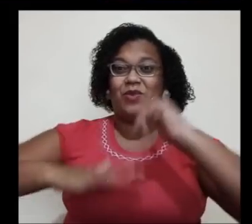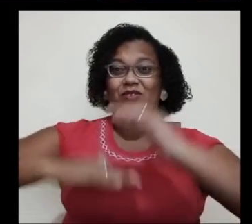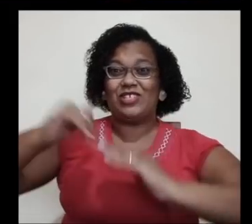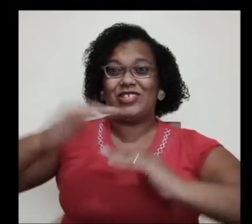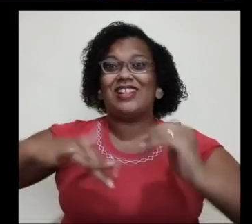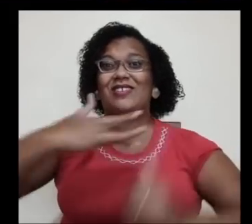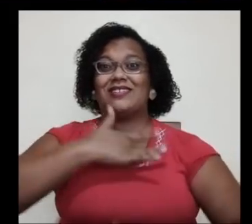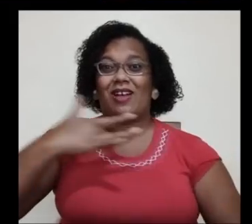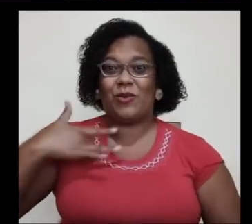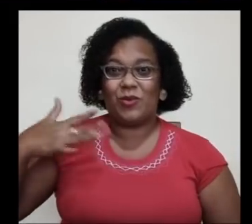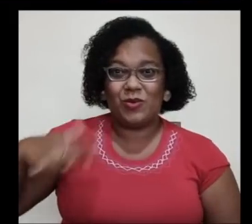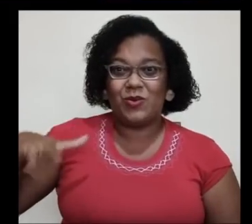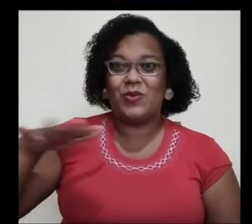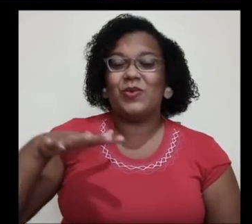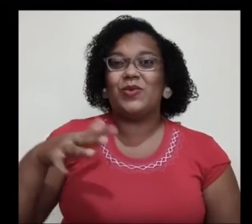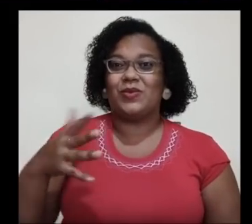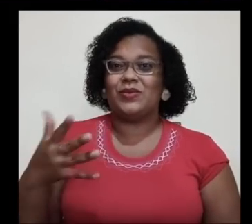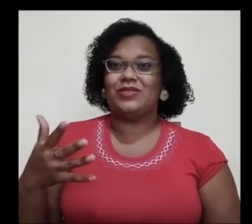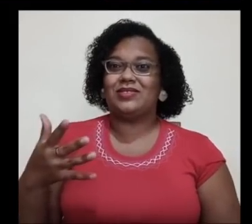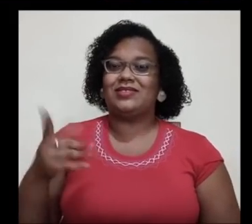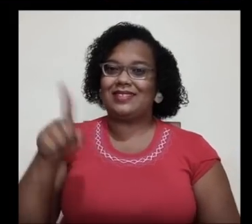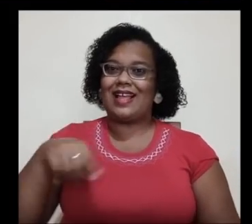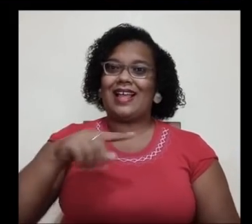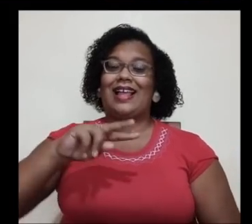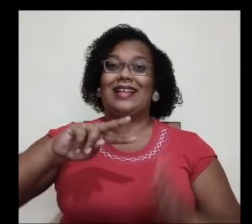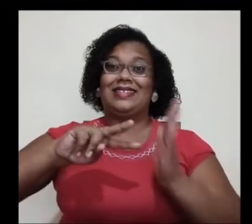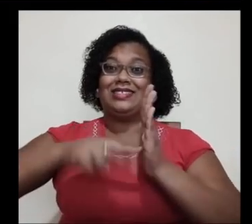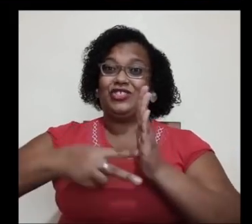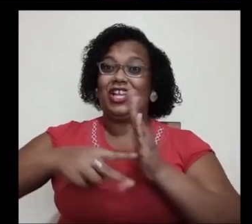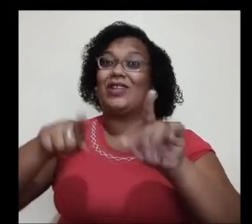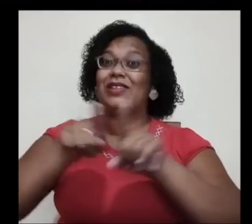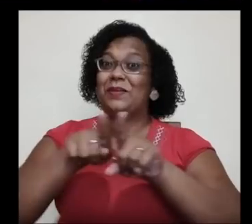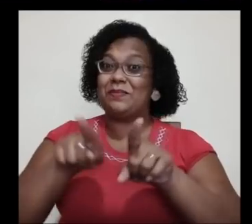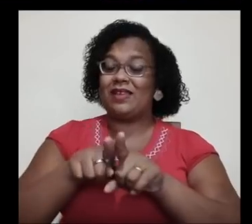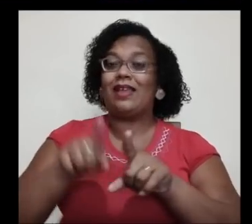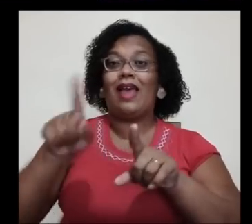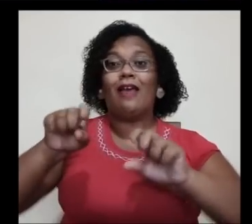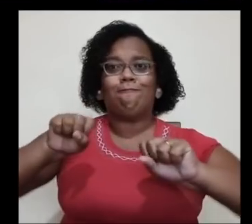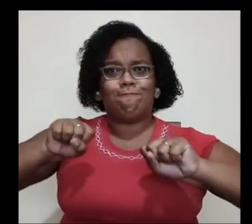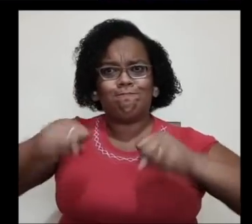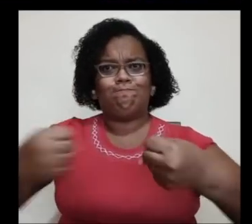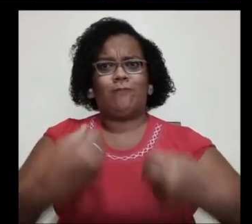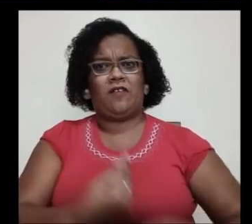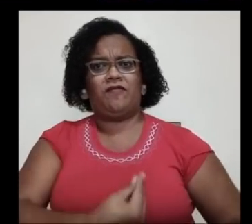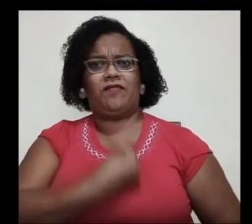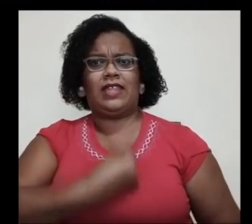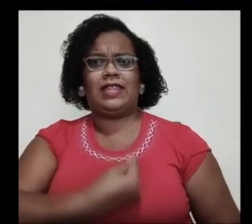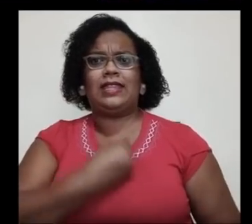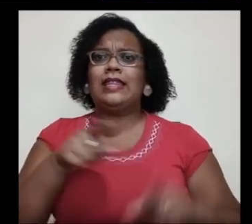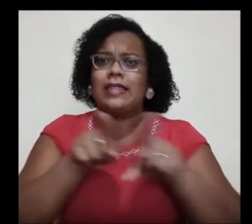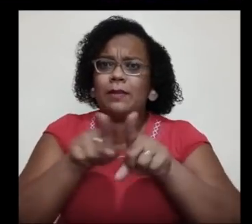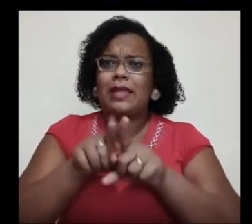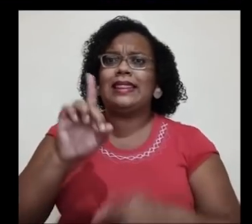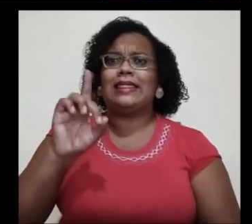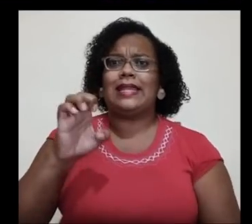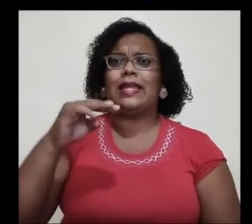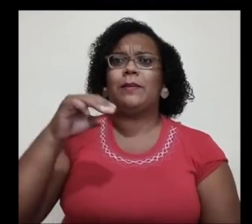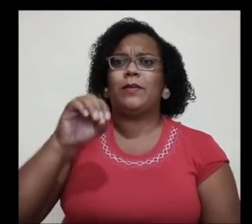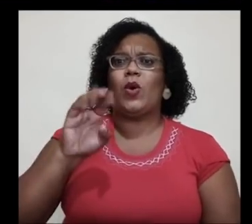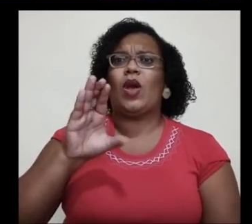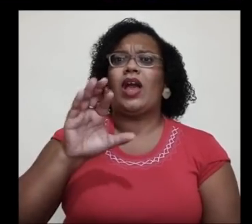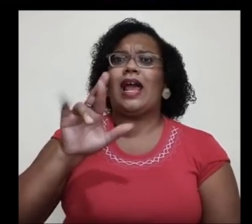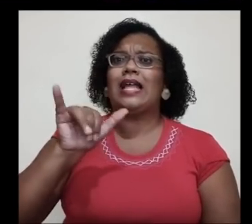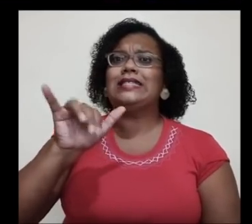saúde, centrais sindicais, em defesa da vida e da democracia, que nós temos de todos estar unidos nesse momento